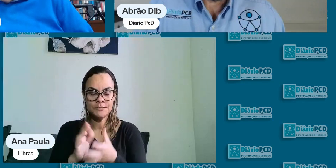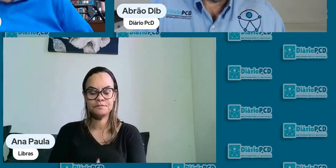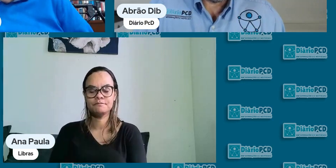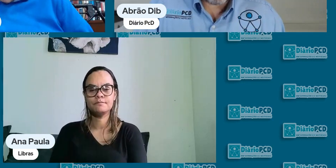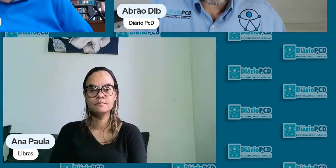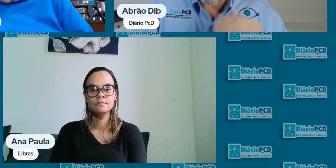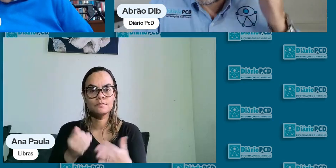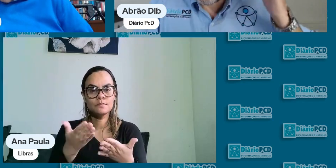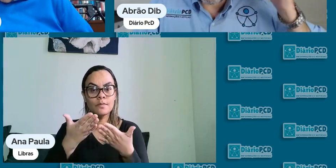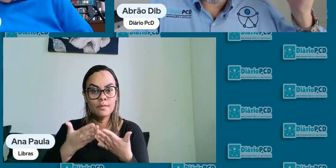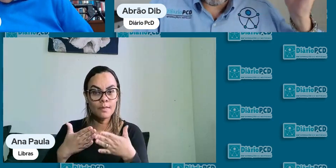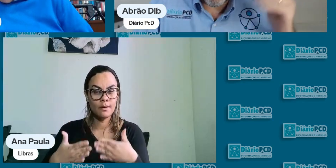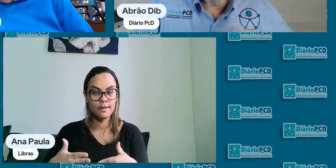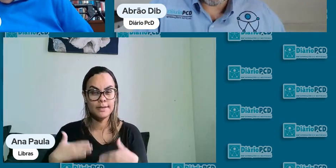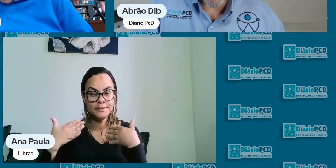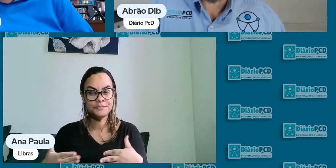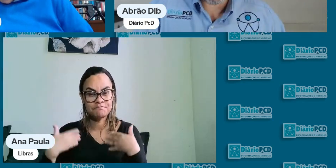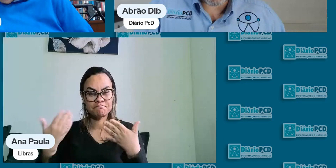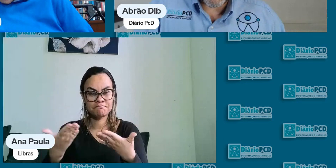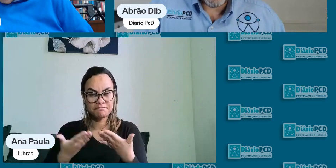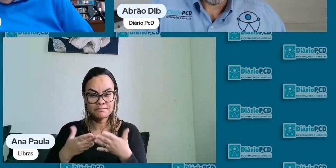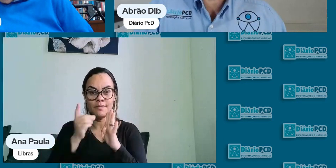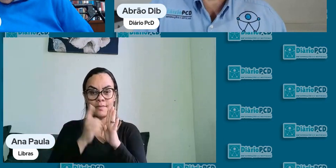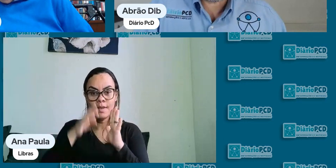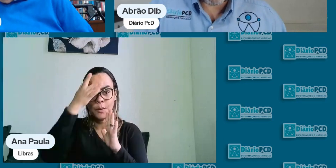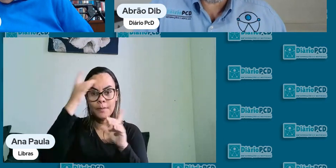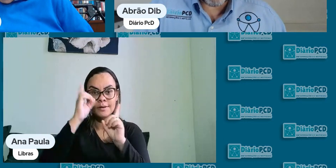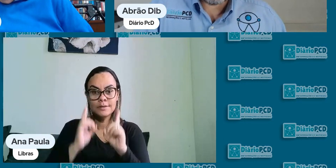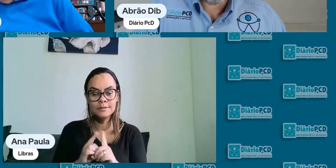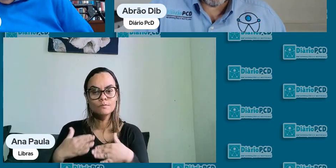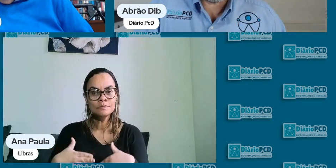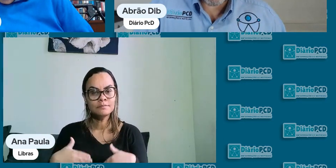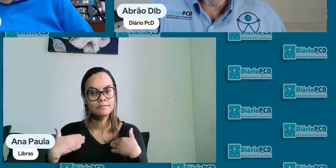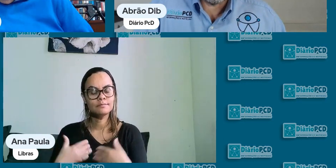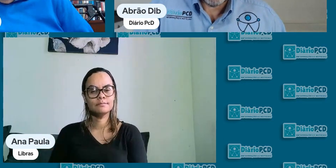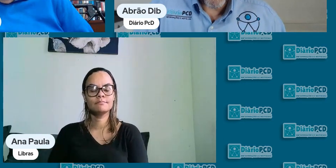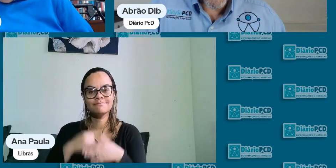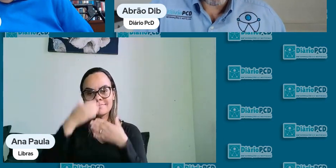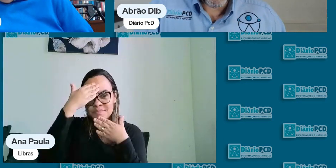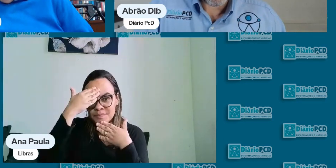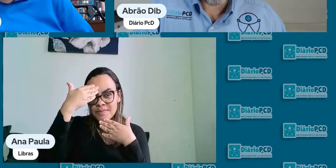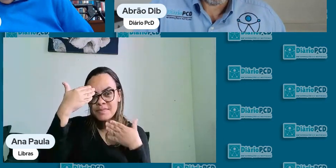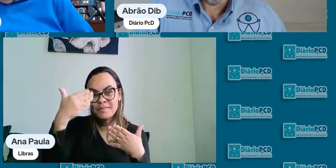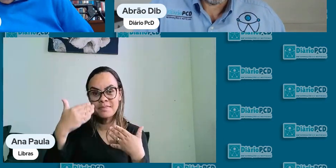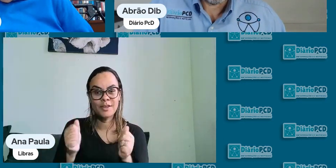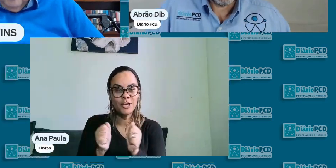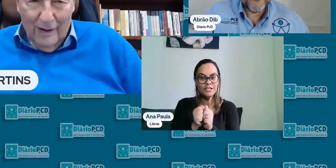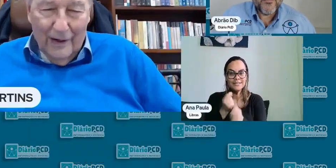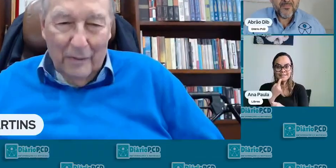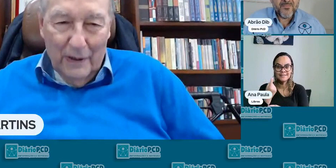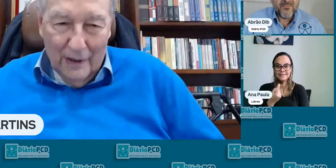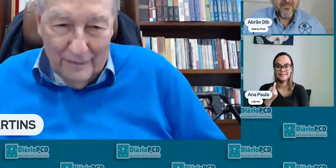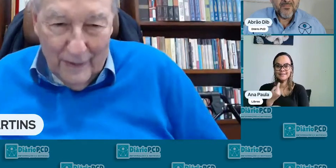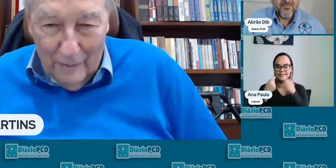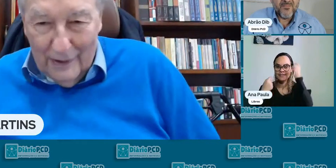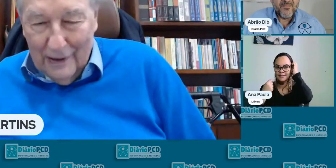muito bem-vindo, é uma alegria recebê-lo aqui no Diário PCD. Que satisfação, professor. Muito obrigado por estar conosco. A alegria